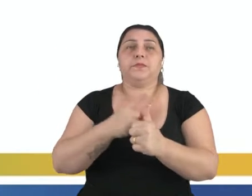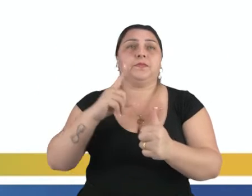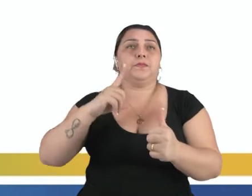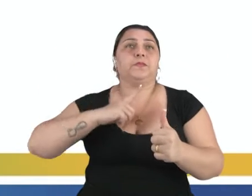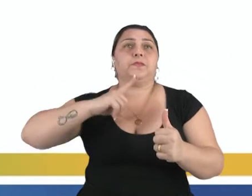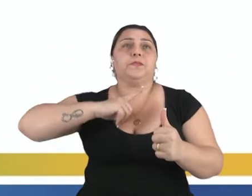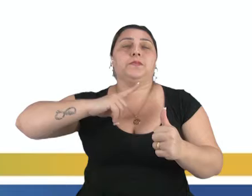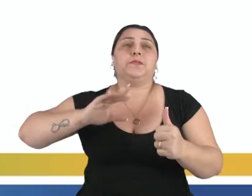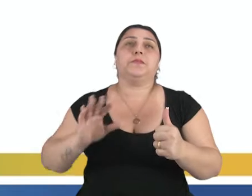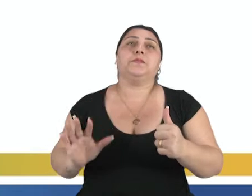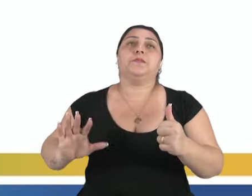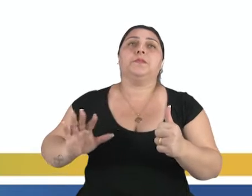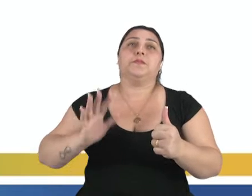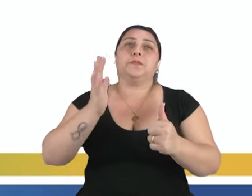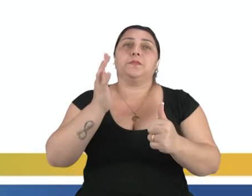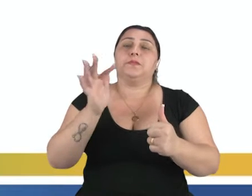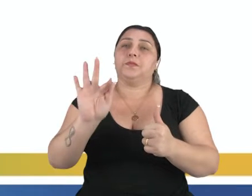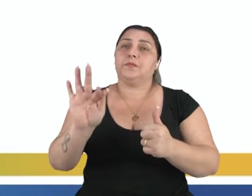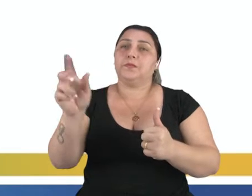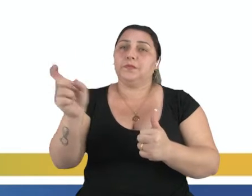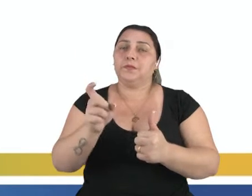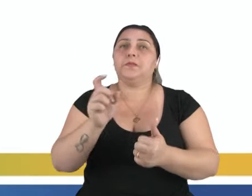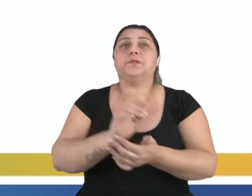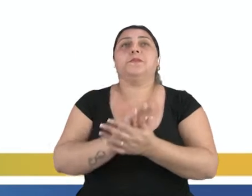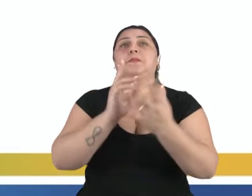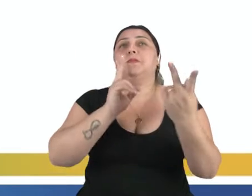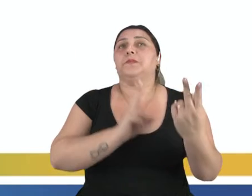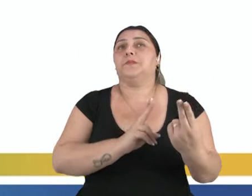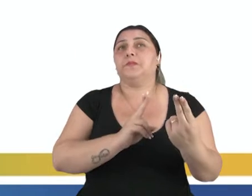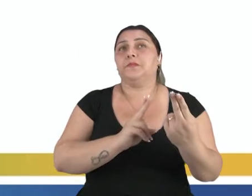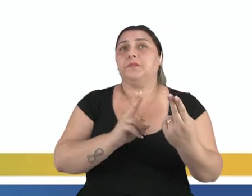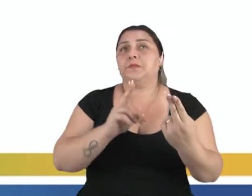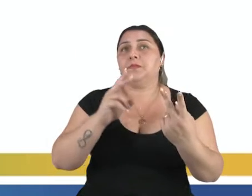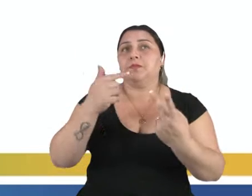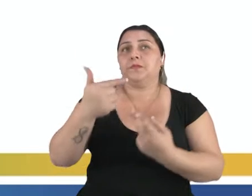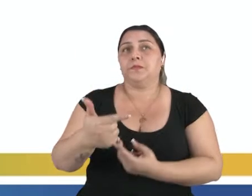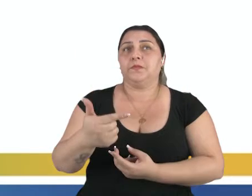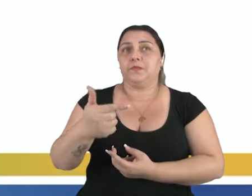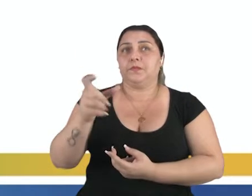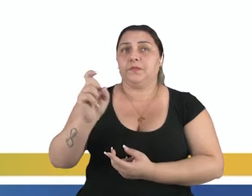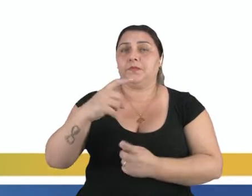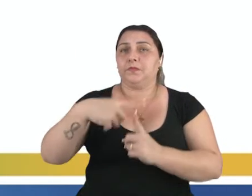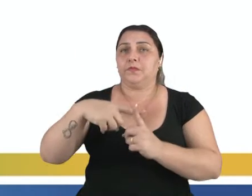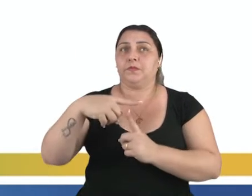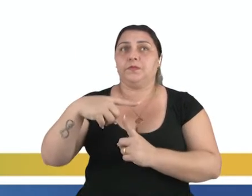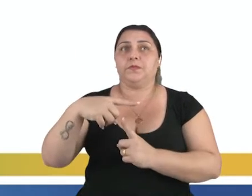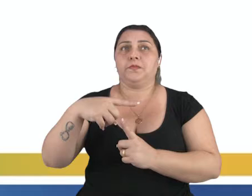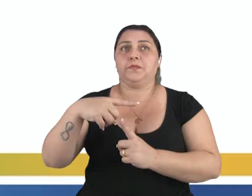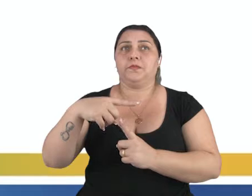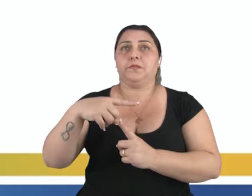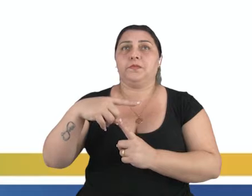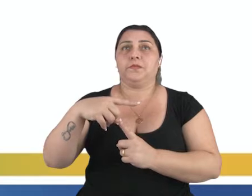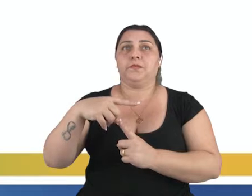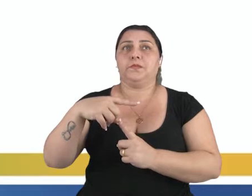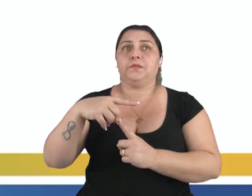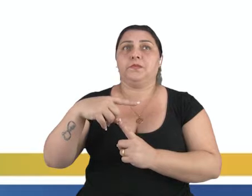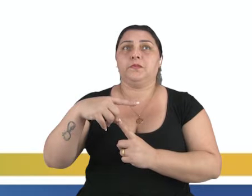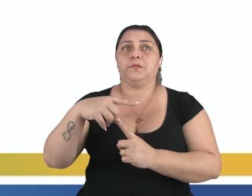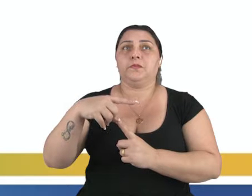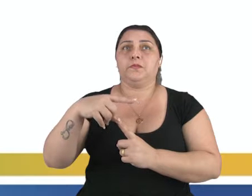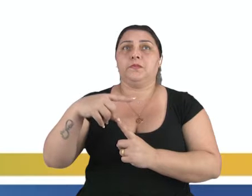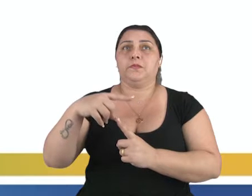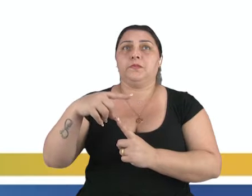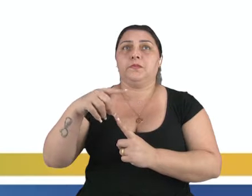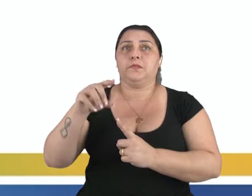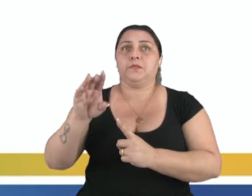igual a 2x mais b. Então, pelas características da definição da